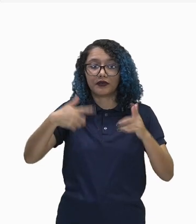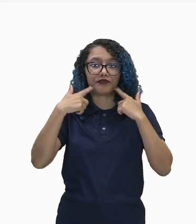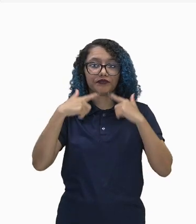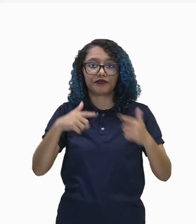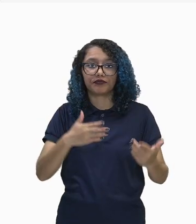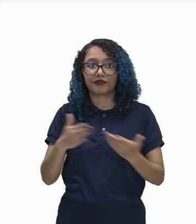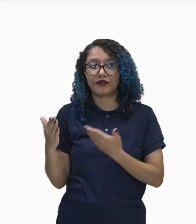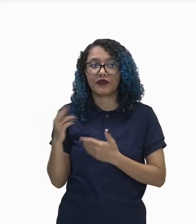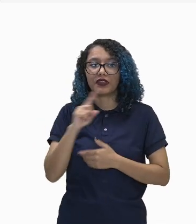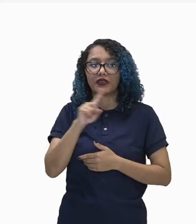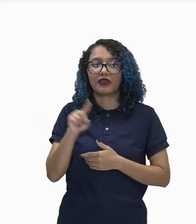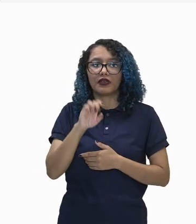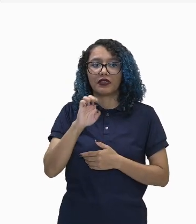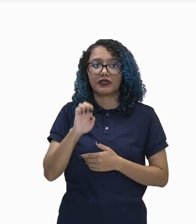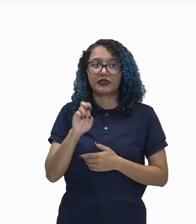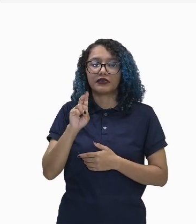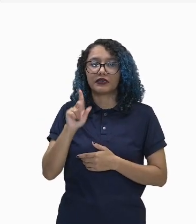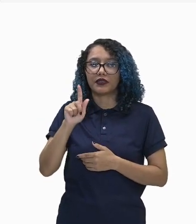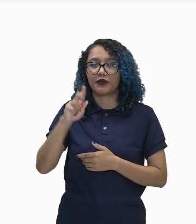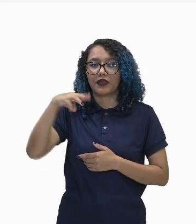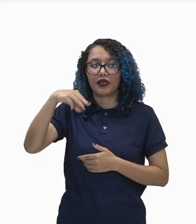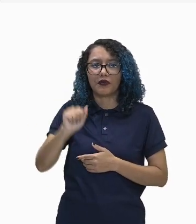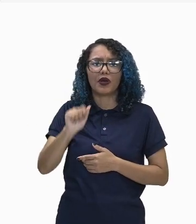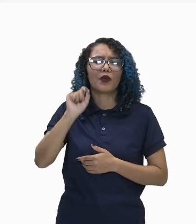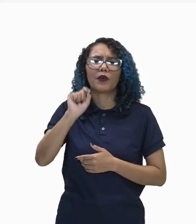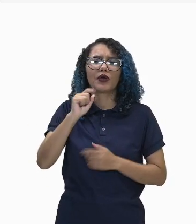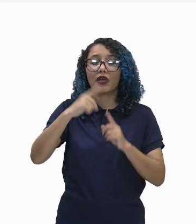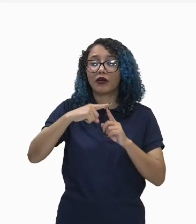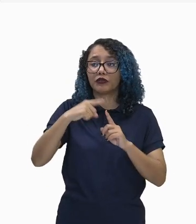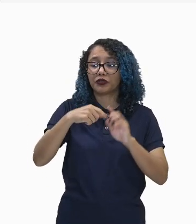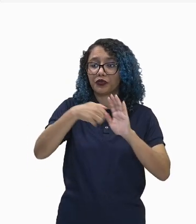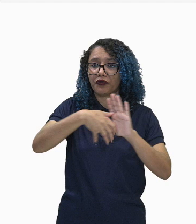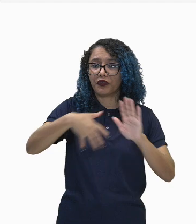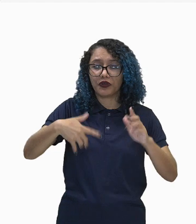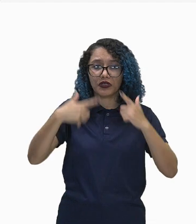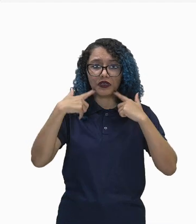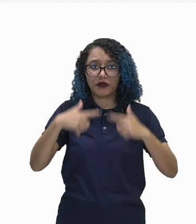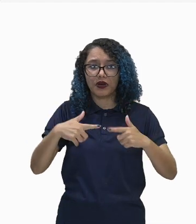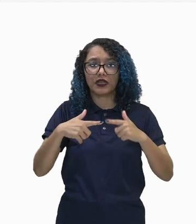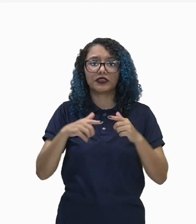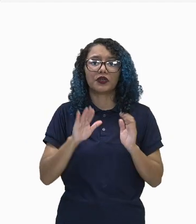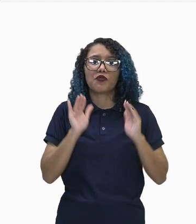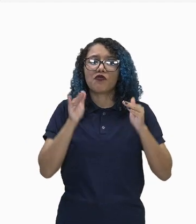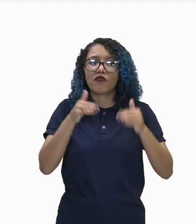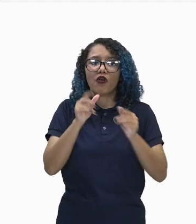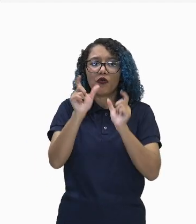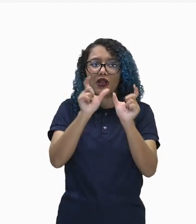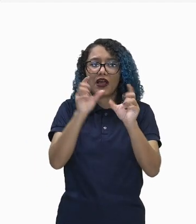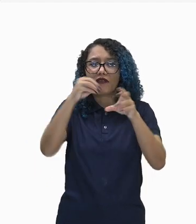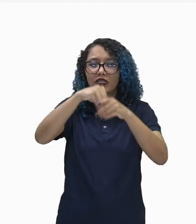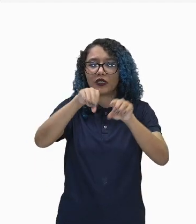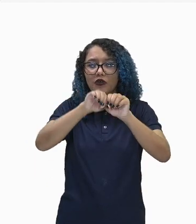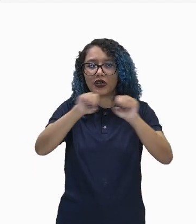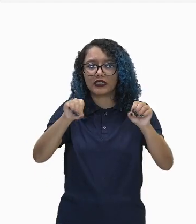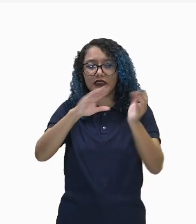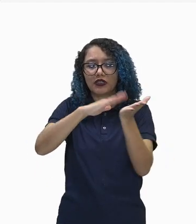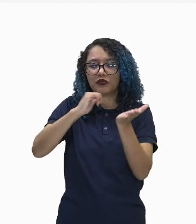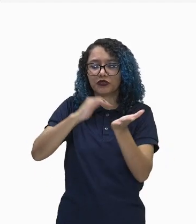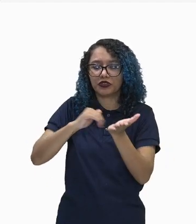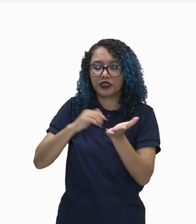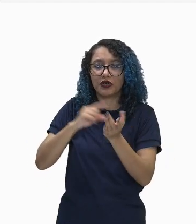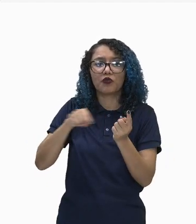zeugma? É uma figura de linguagem usada para omitir termos na oração com o intuito de evitar